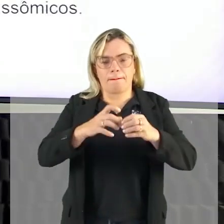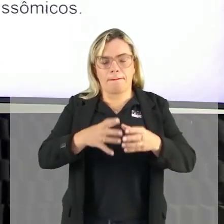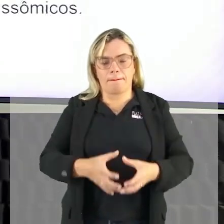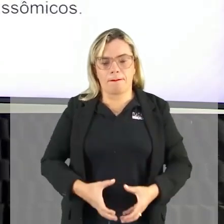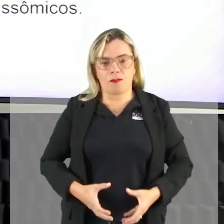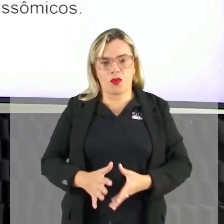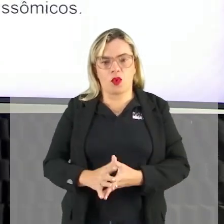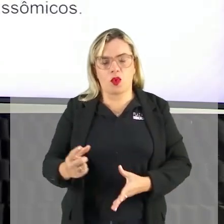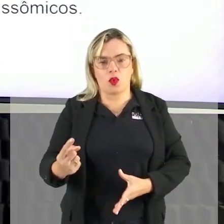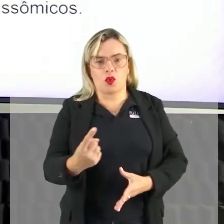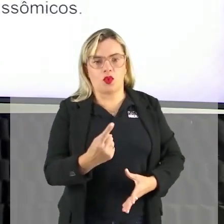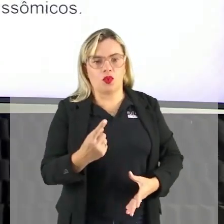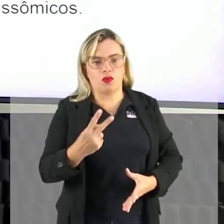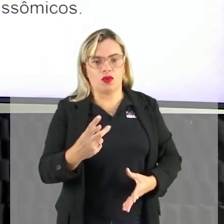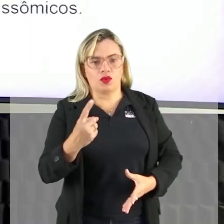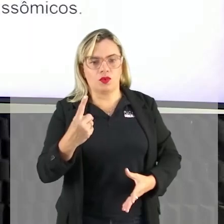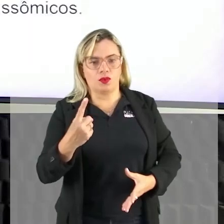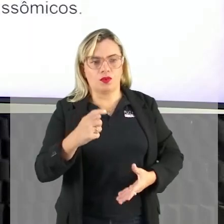único 21